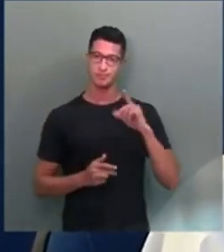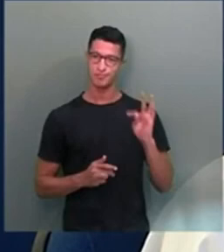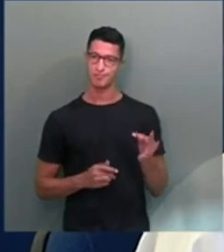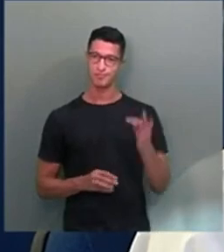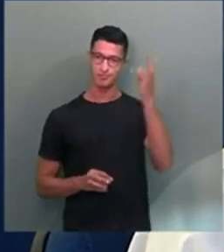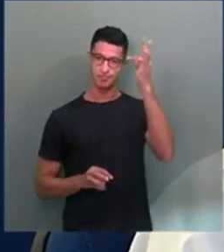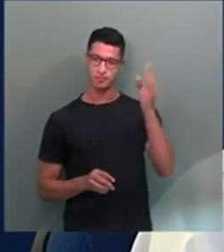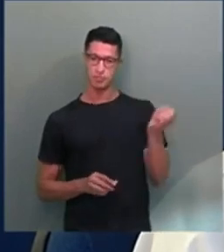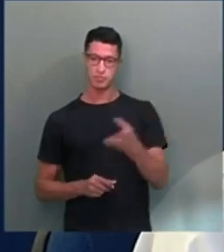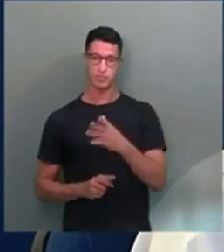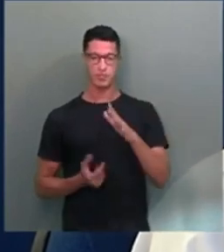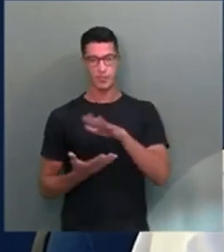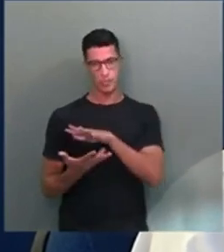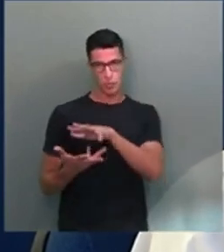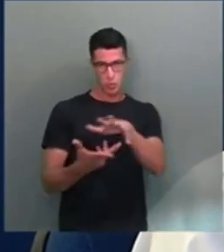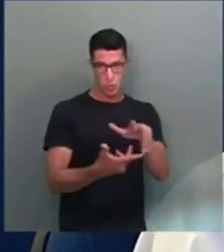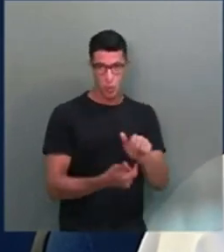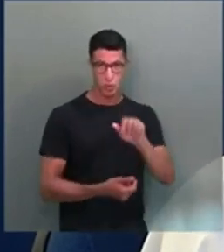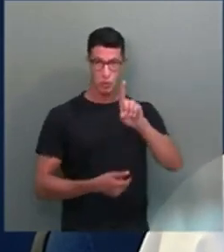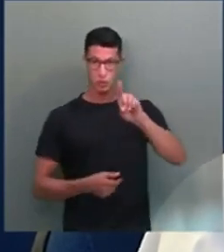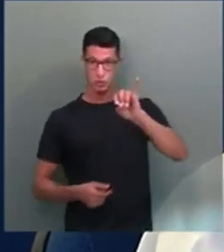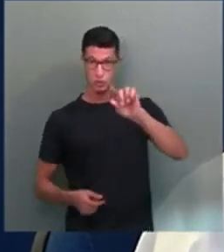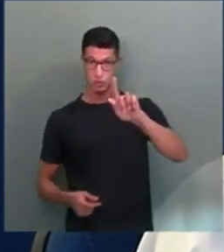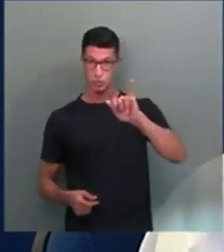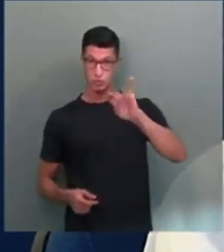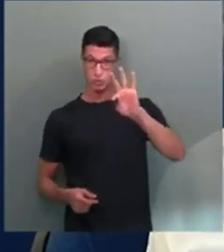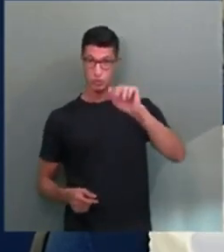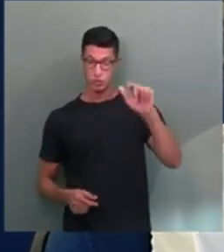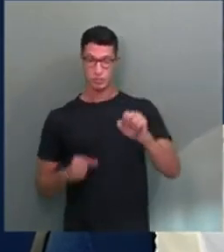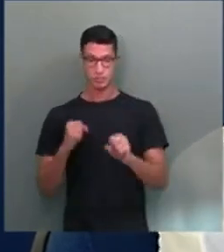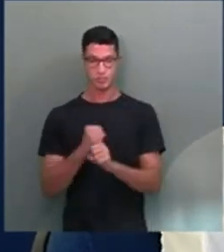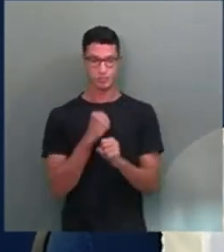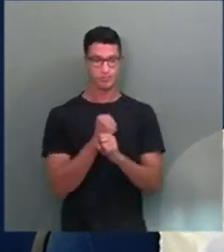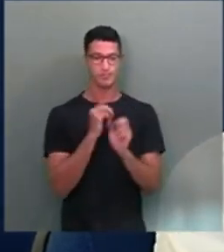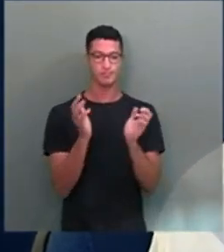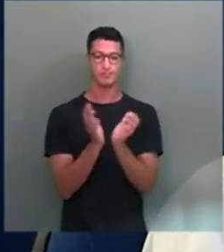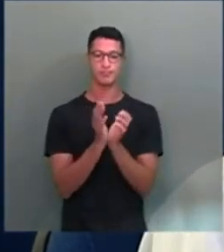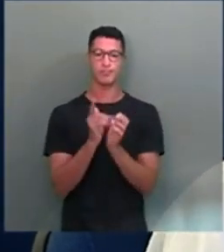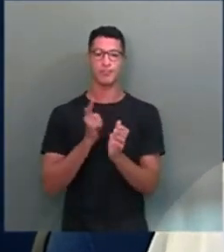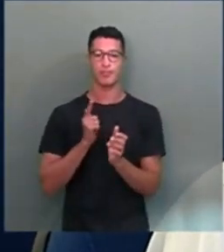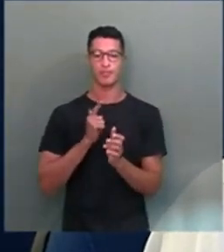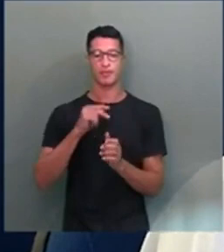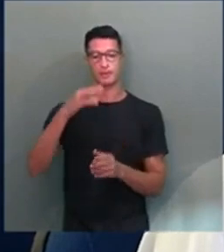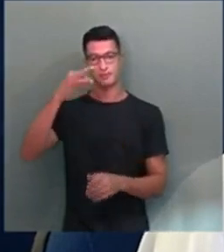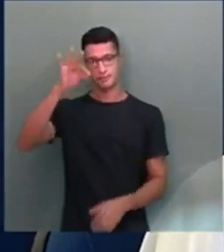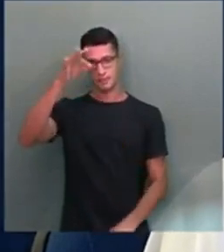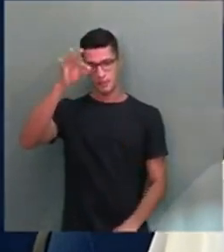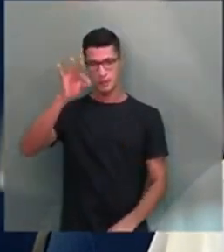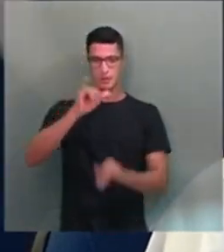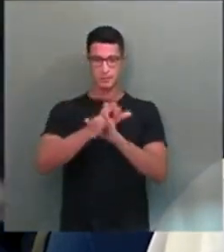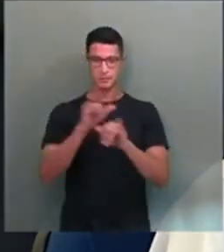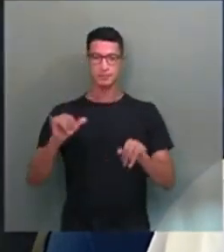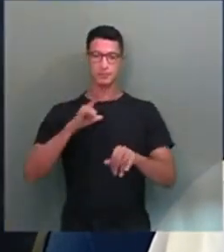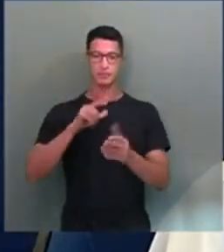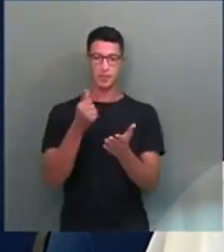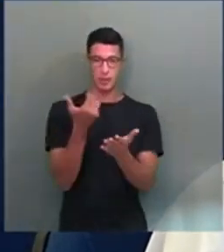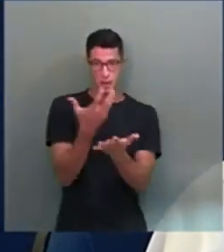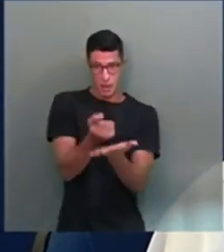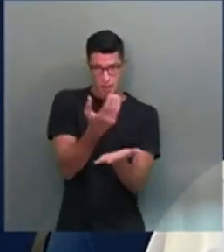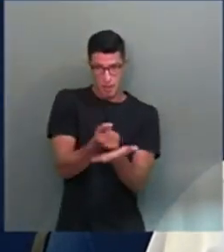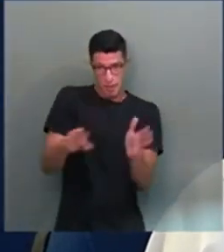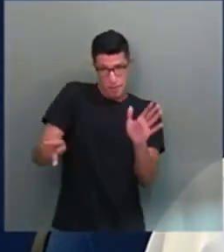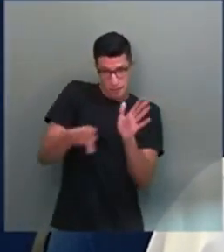e inovações do mundo digital. Além de construir uma homepage de notícias, desenvolvemos aplicativo